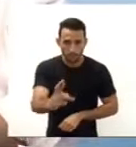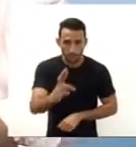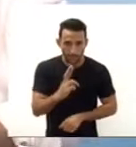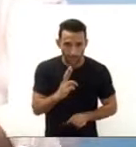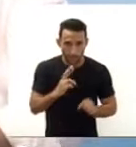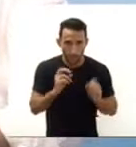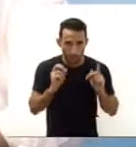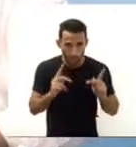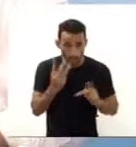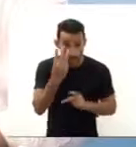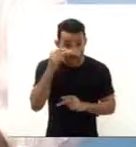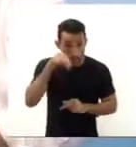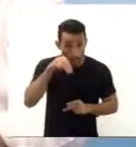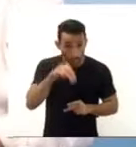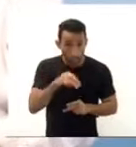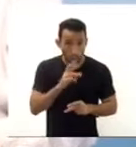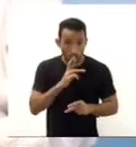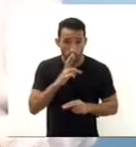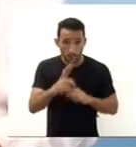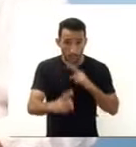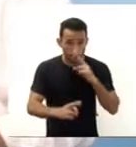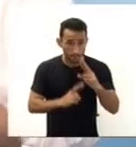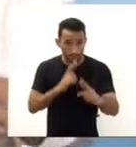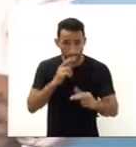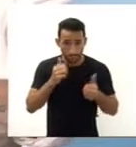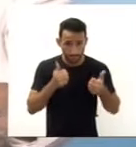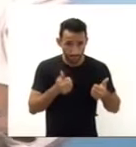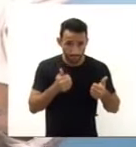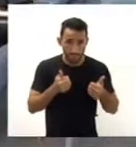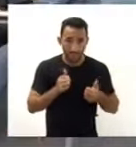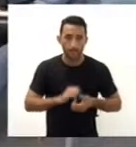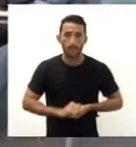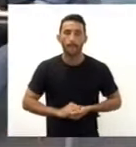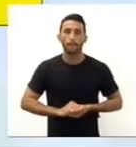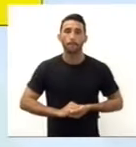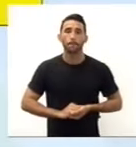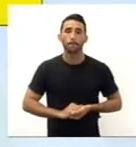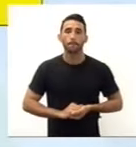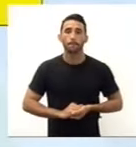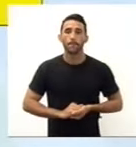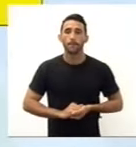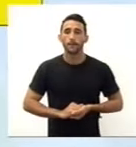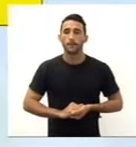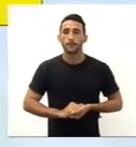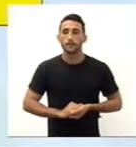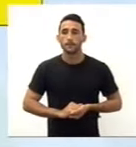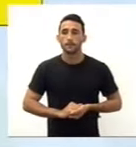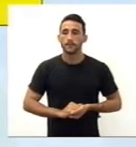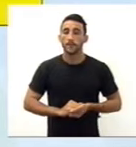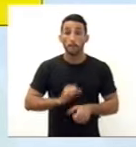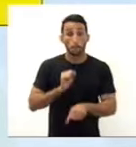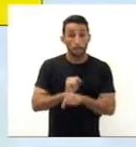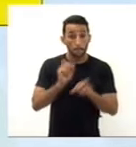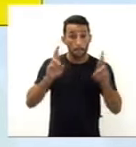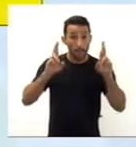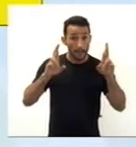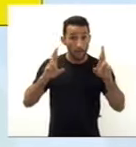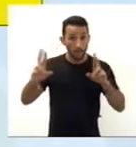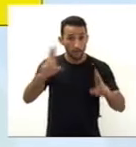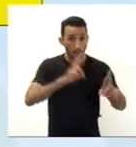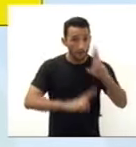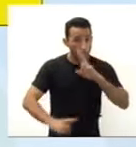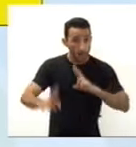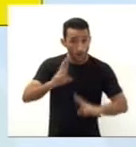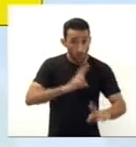vocês resolverem essa tabelinha aí que vai entrar para vocês. Então, aguardamos a participação de vocês via chat,